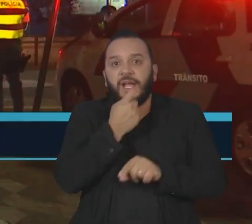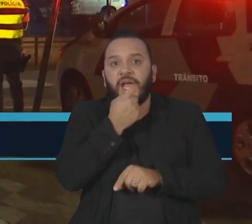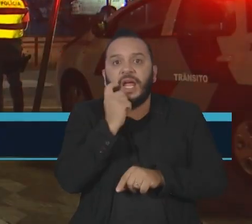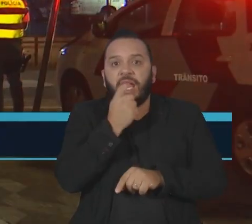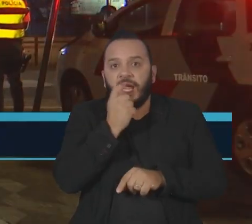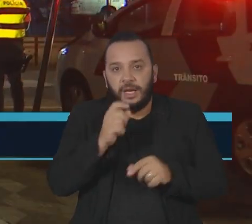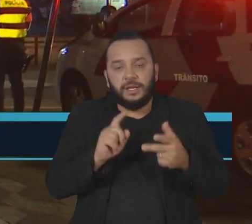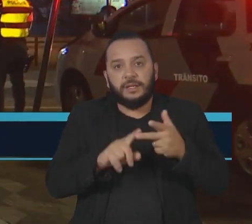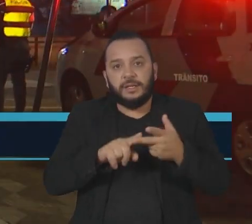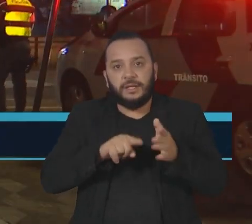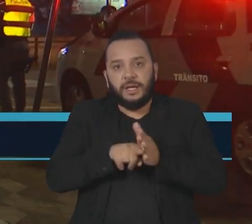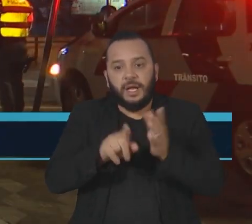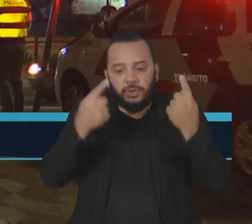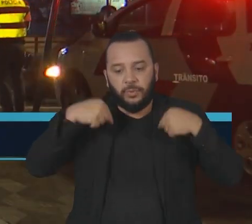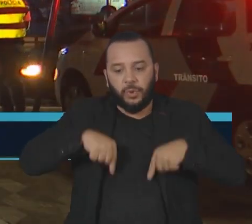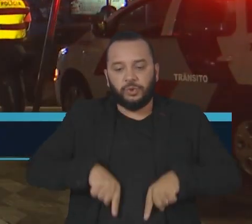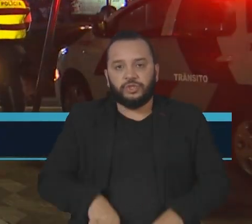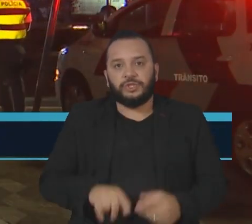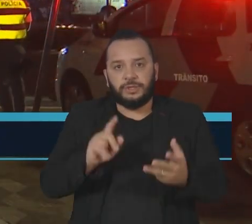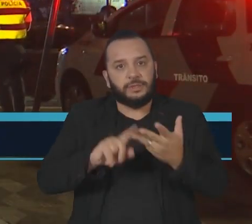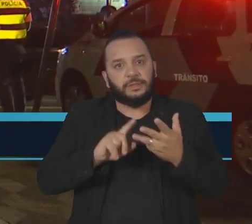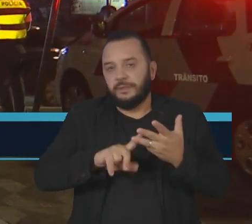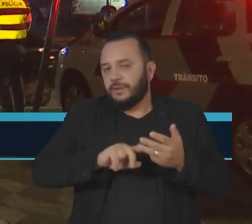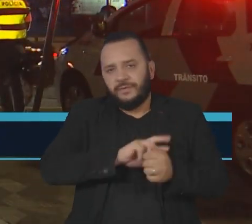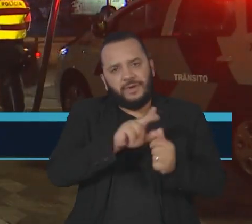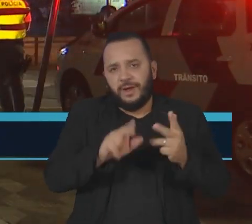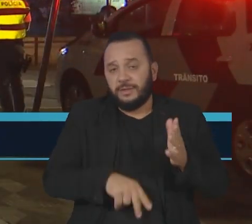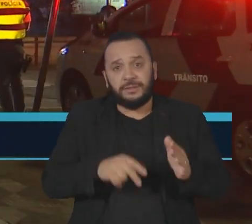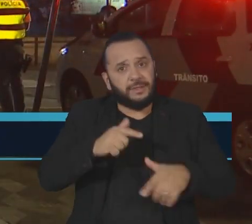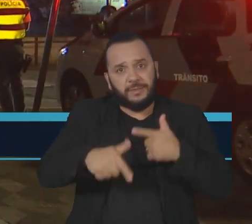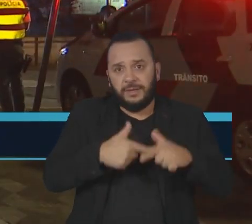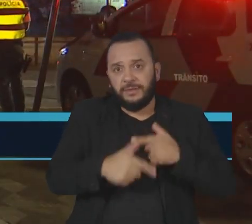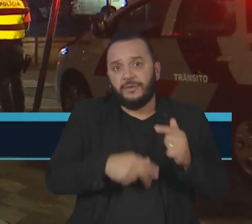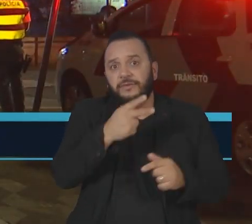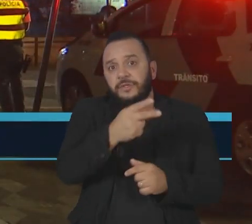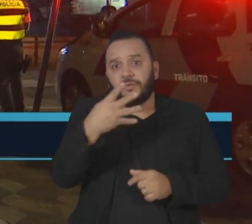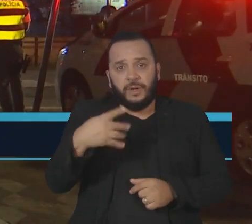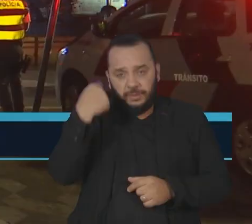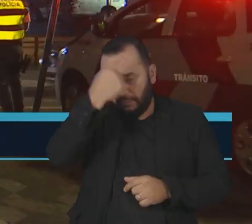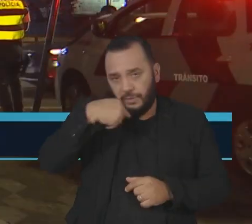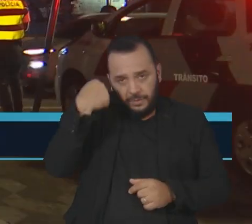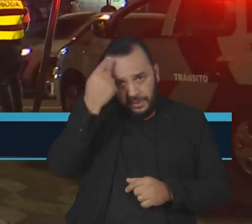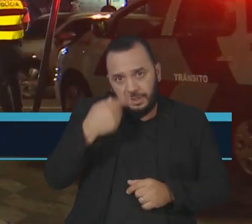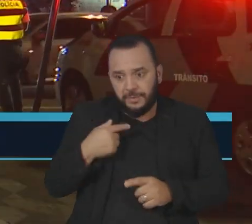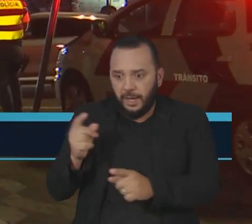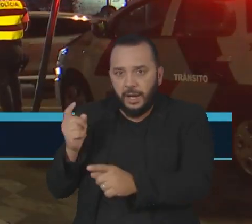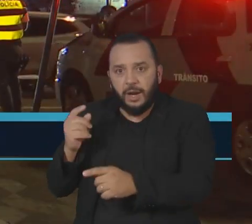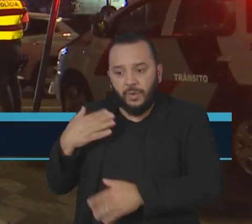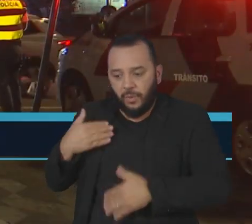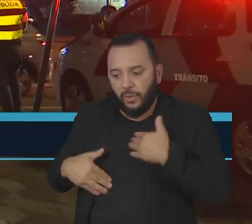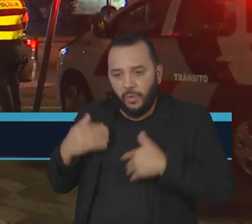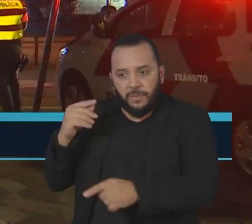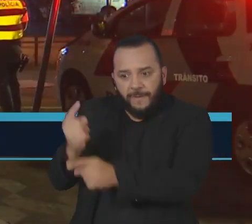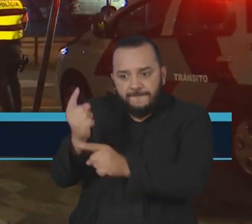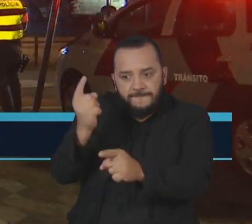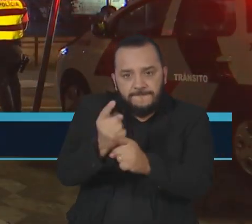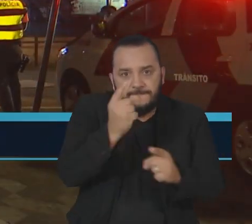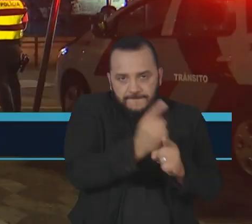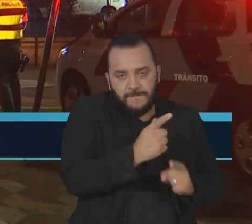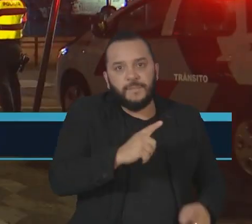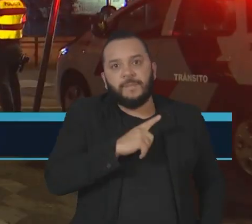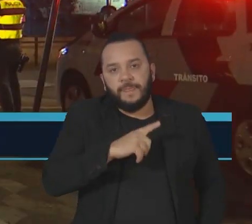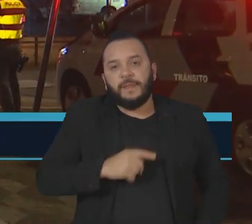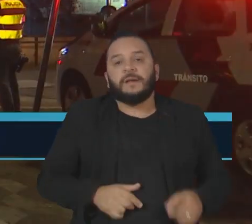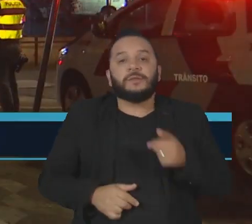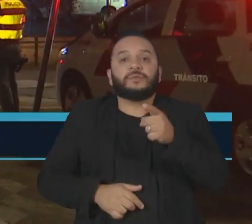antropologia e radiologia, seguem trabalhando 24 horas por dia. Até agora, 27 corpos foram identificados e